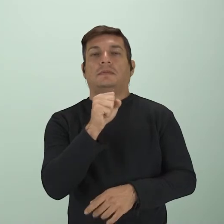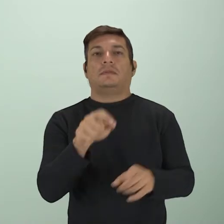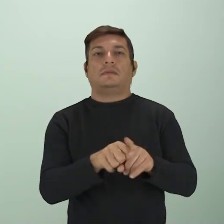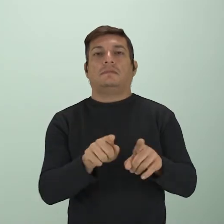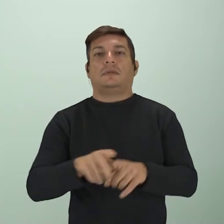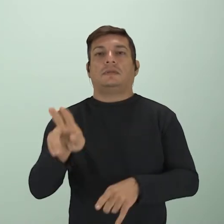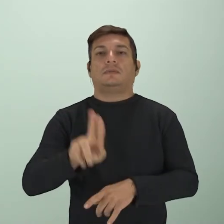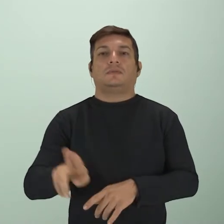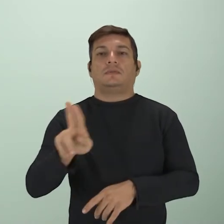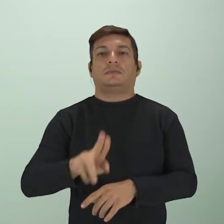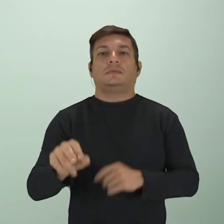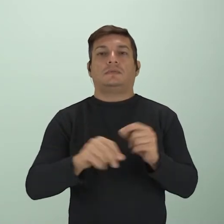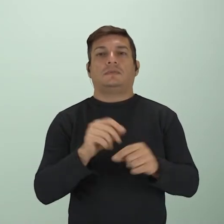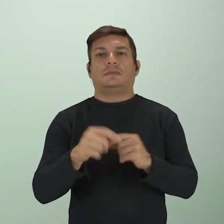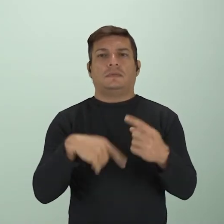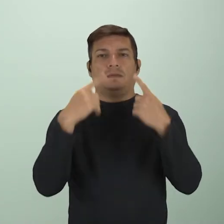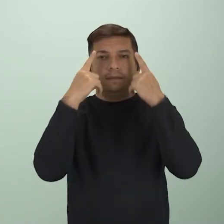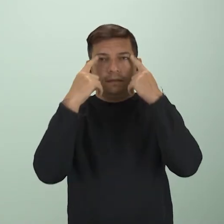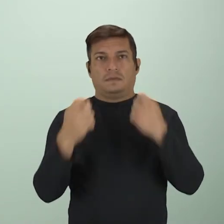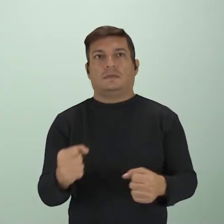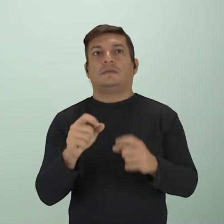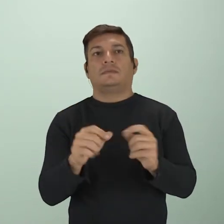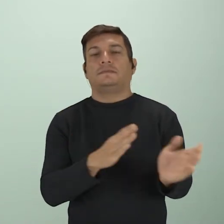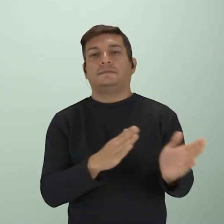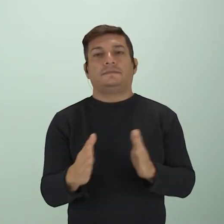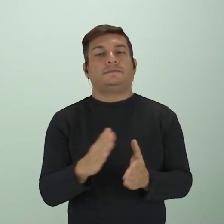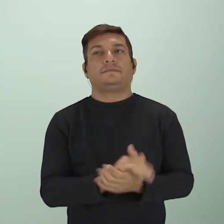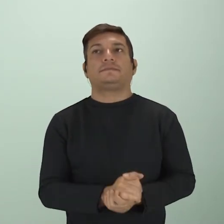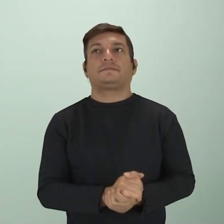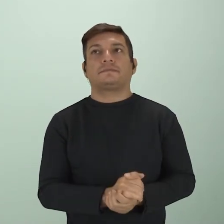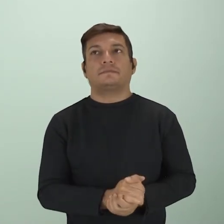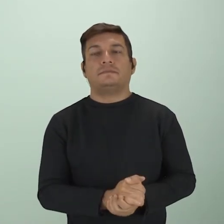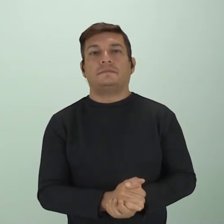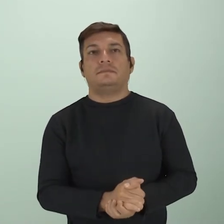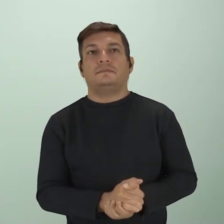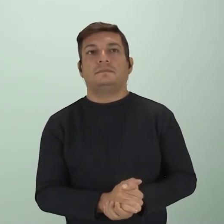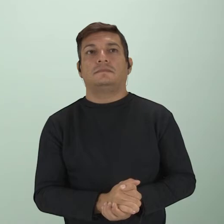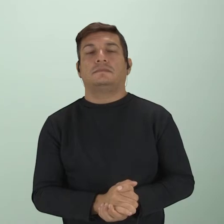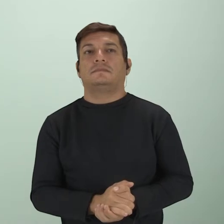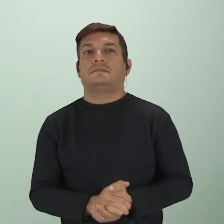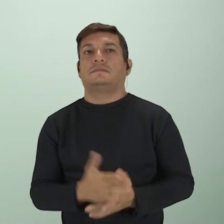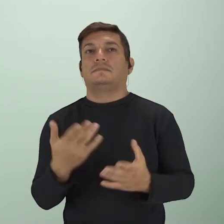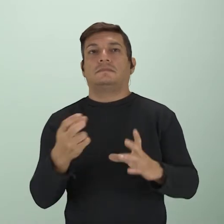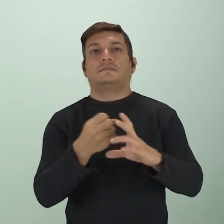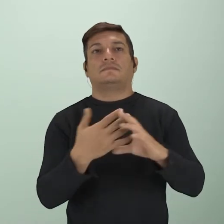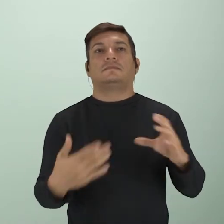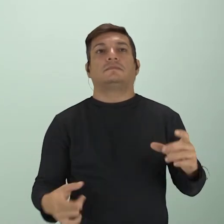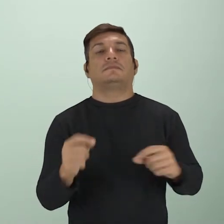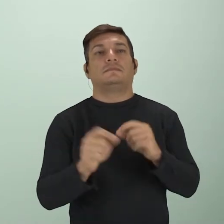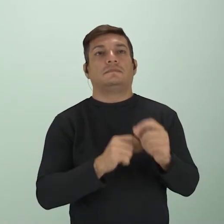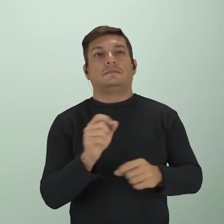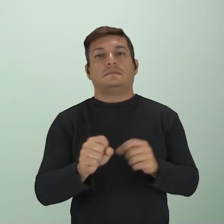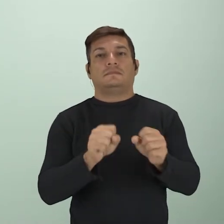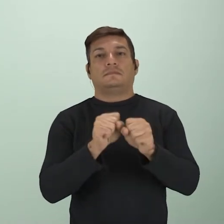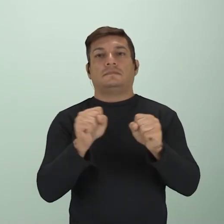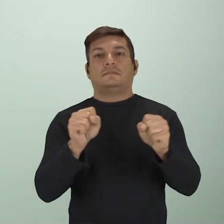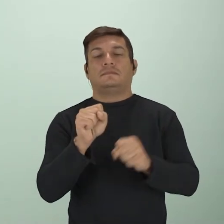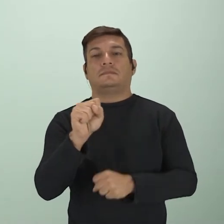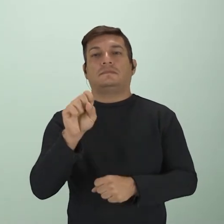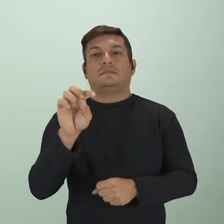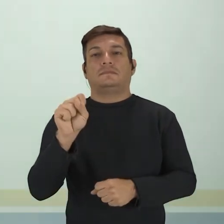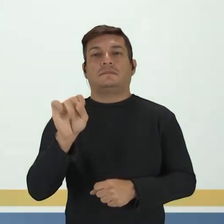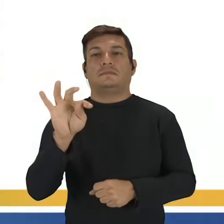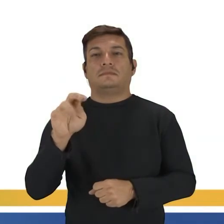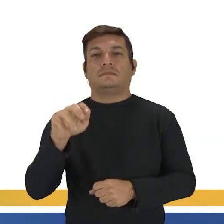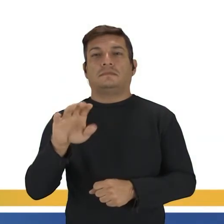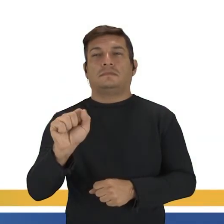também utilizando de muita violência nesse período. Quais as características então desse sistema